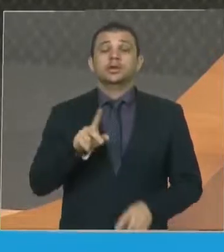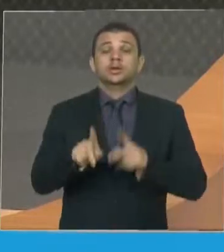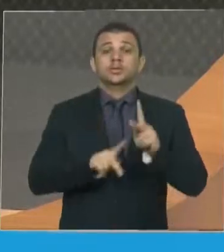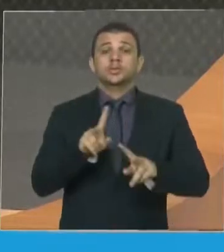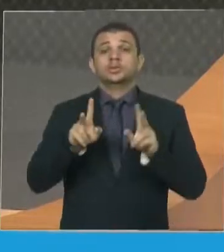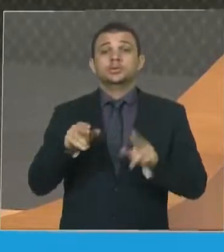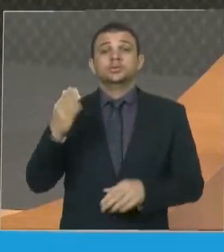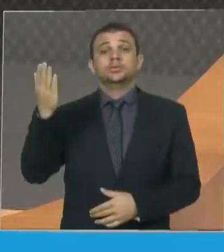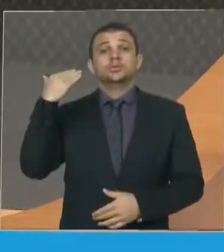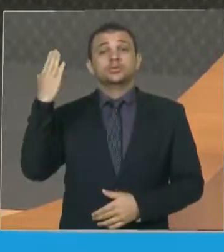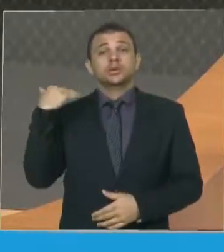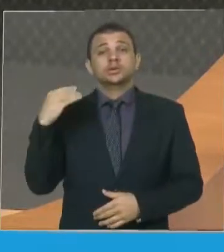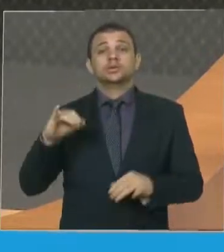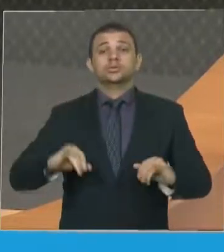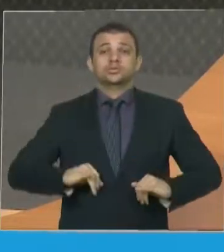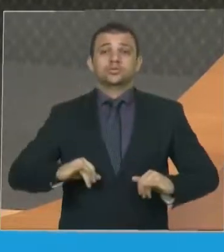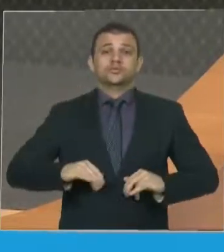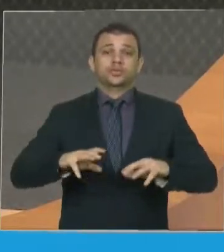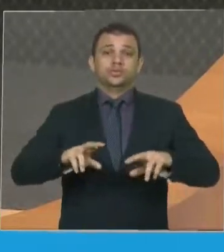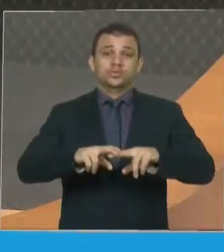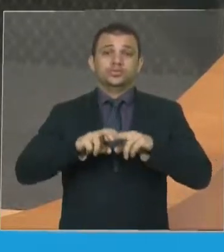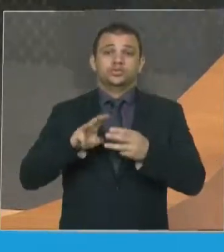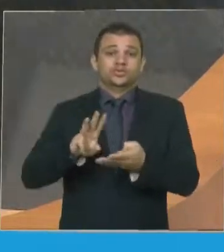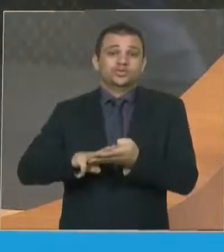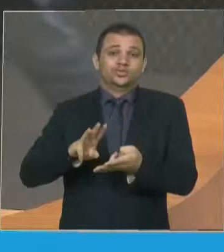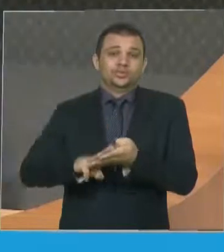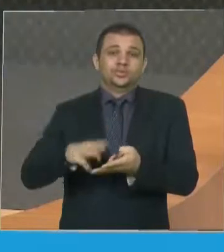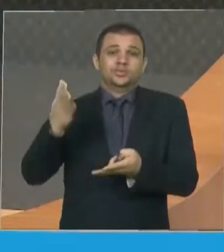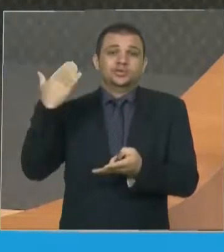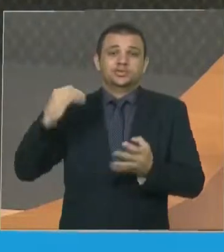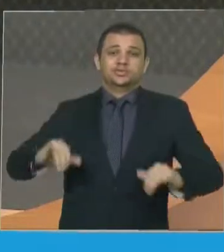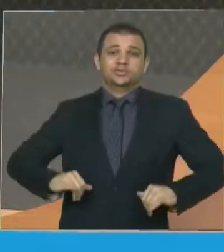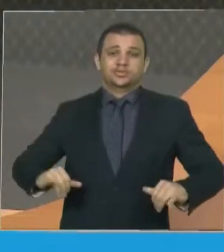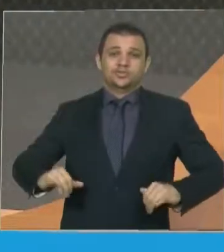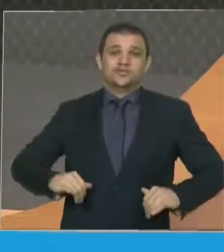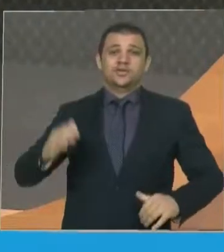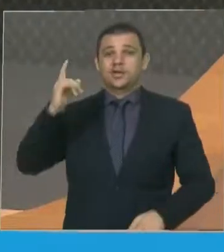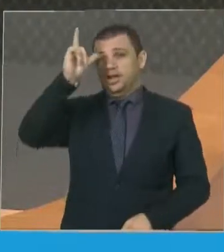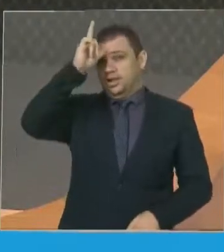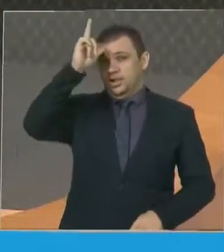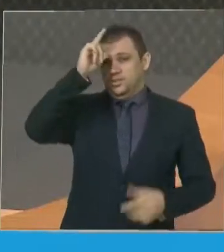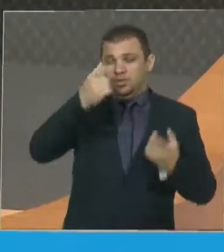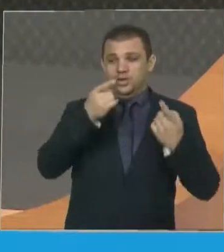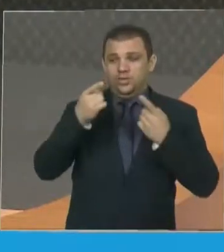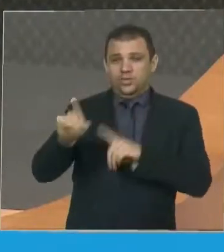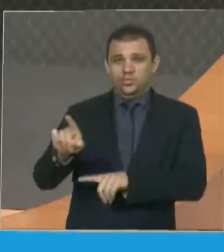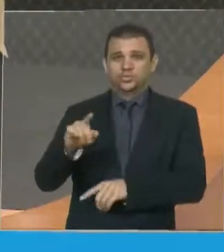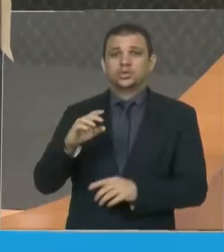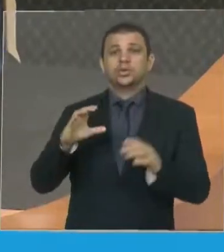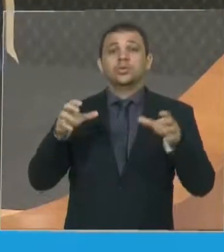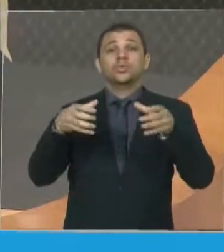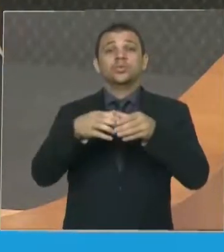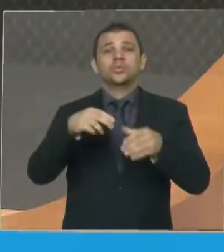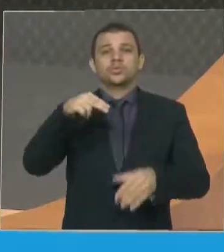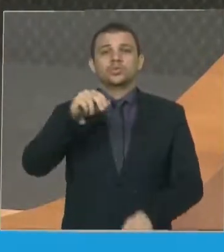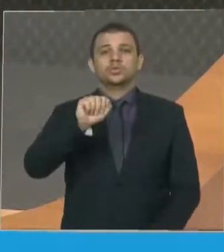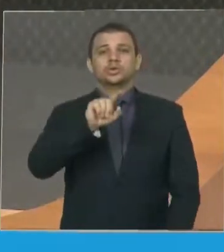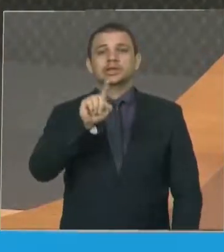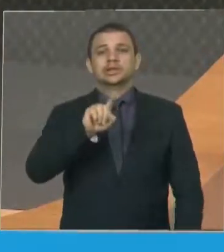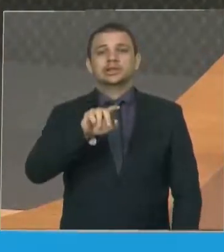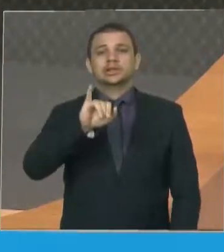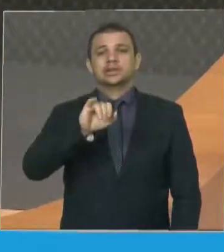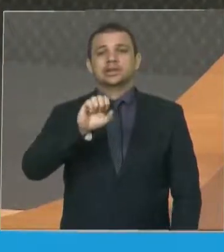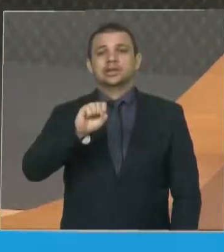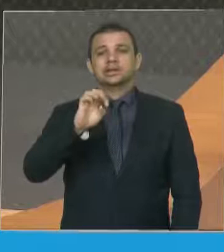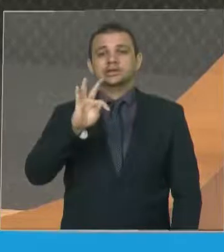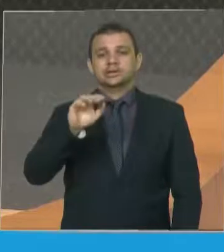passou pelo Holocausto, né? Onde naquela perseguição de ódio dos nazistas, eu não posso nem dizer